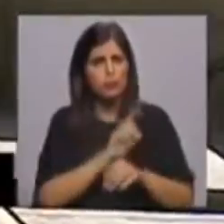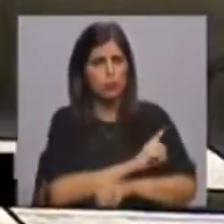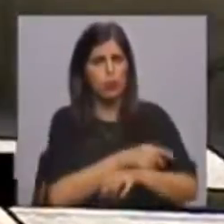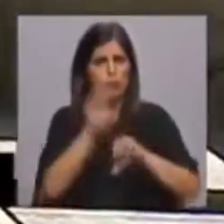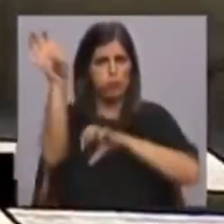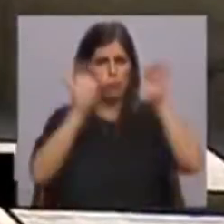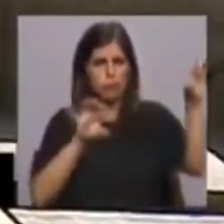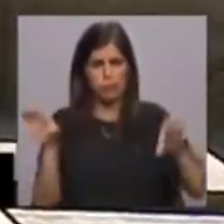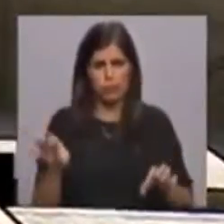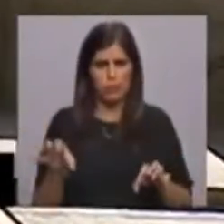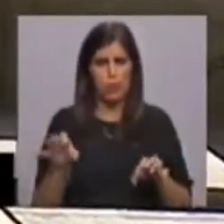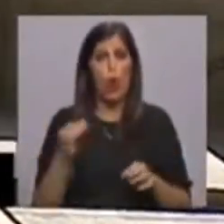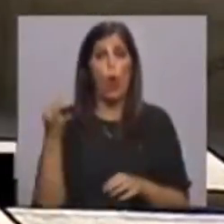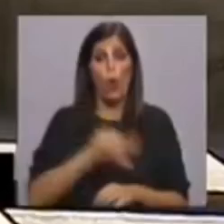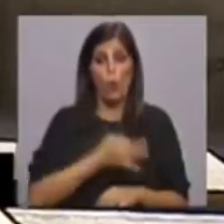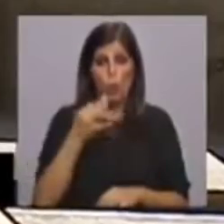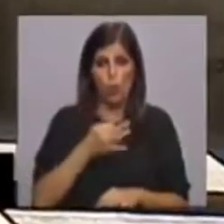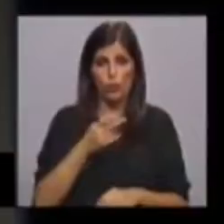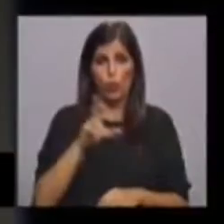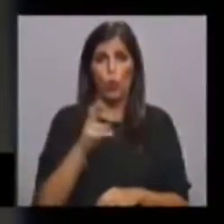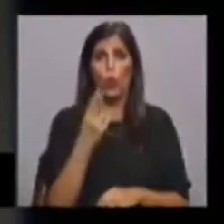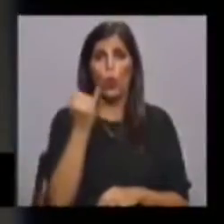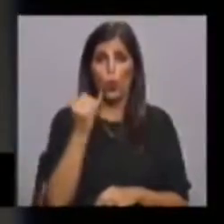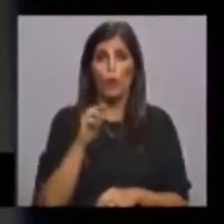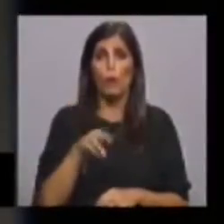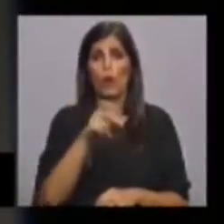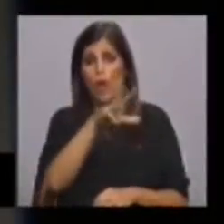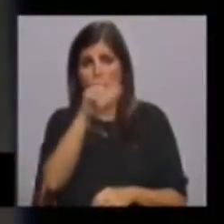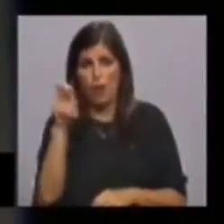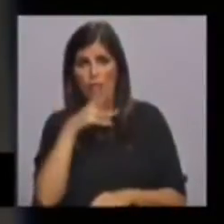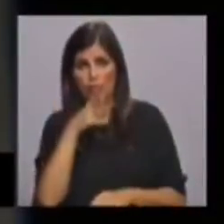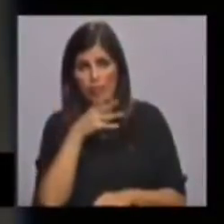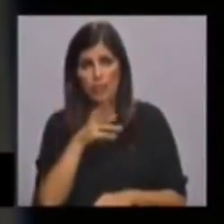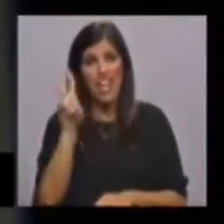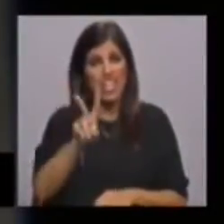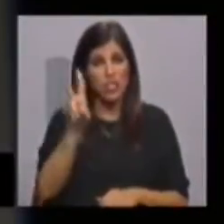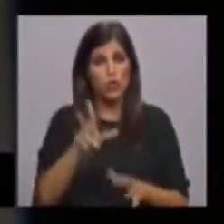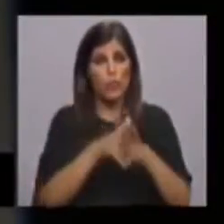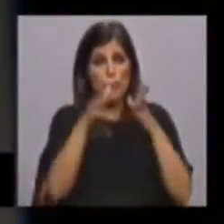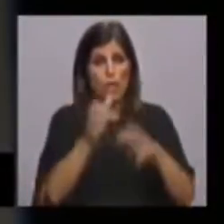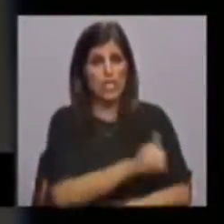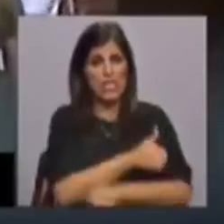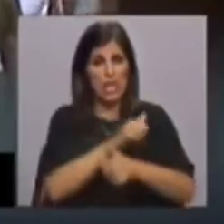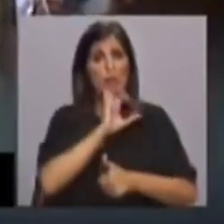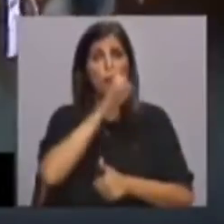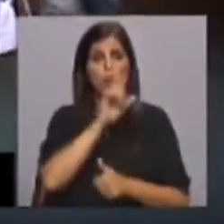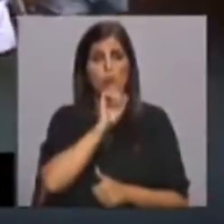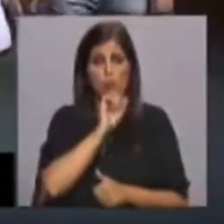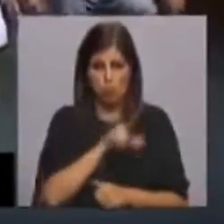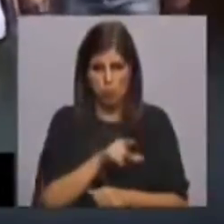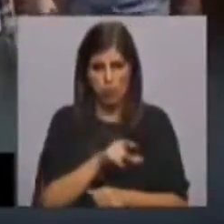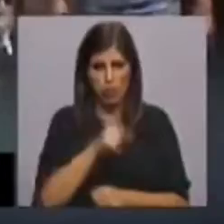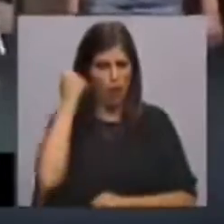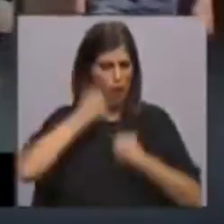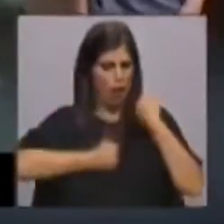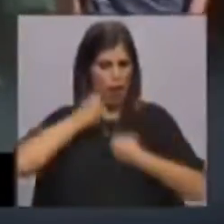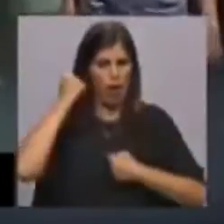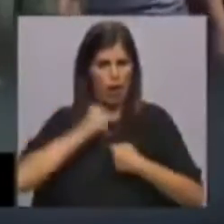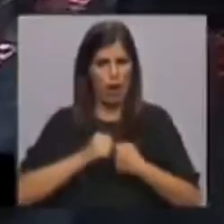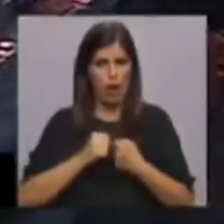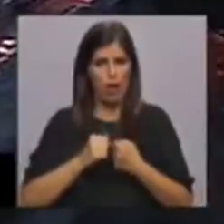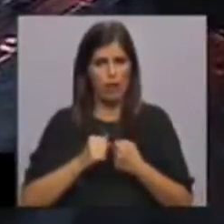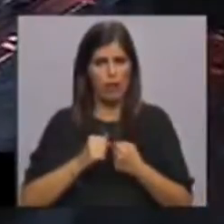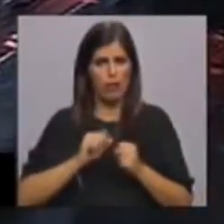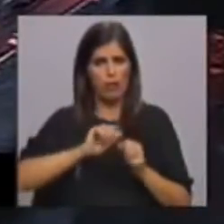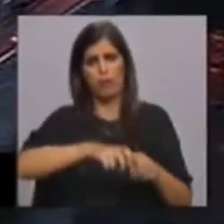do porto rui moreira e admitiu mesmo que a segunda maior cidade do país pop em protesto deixar a